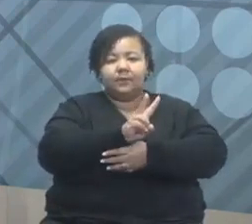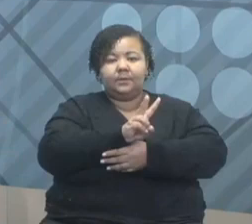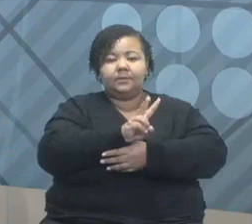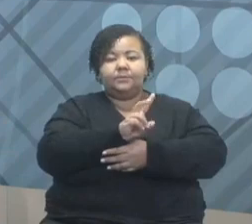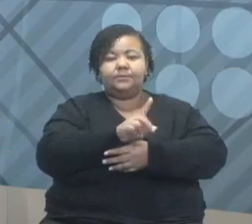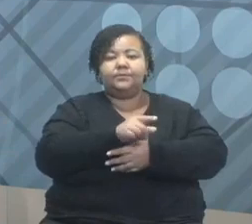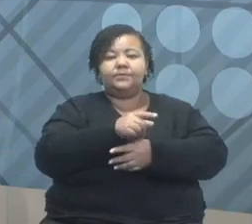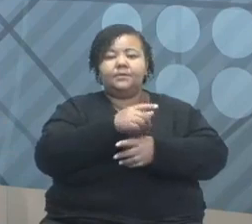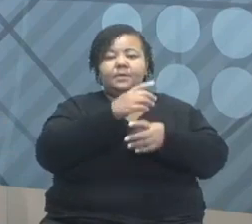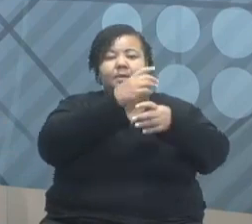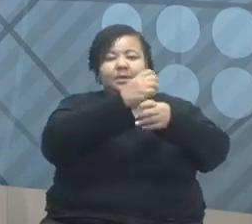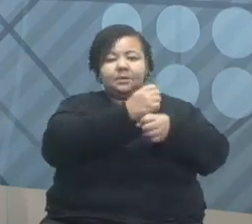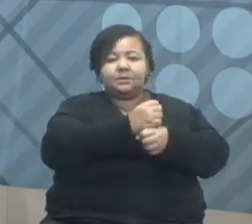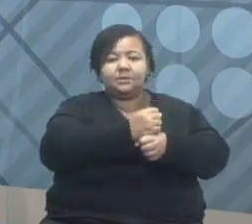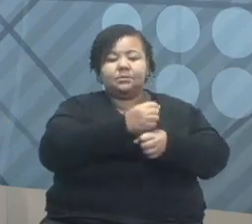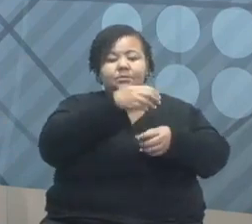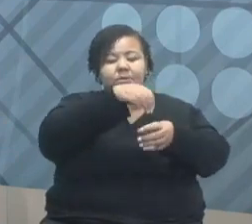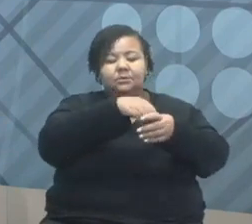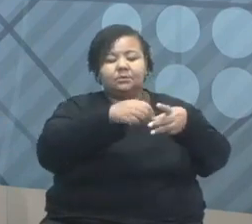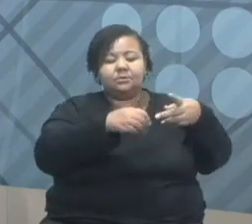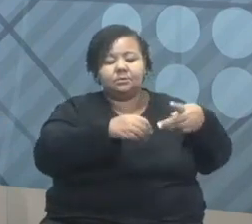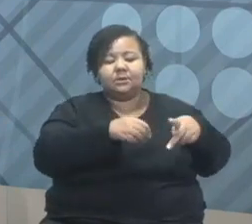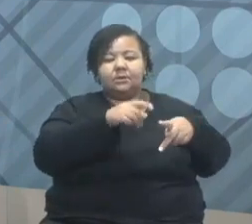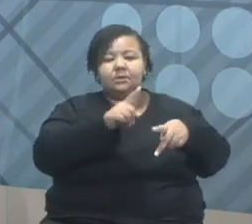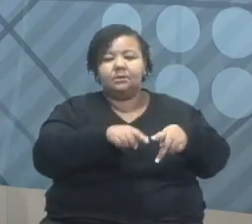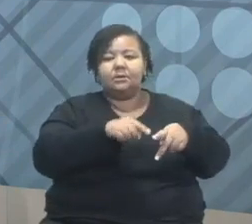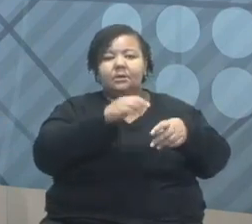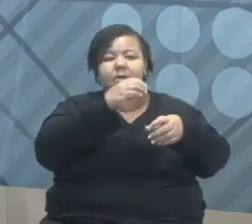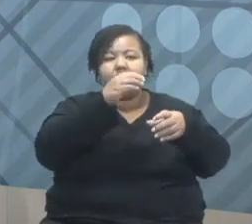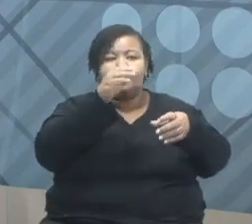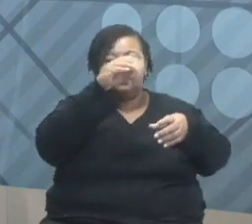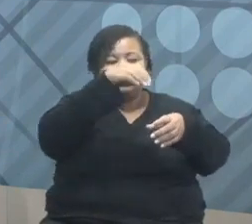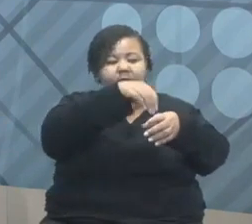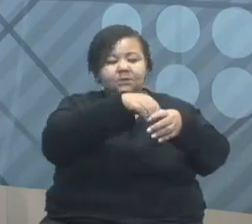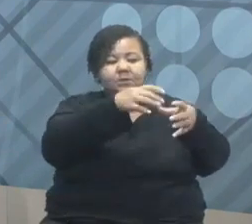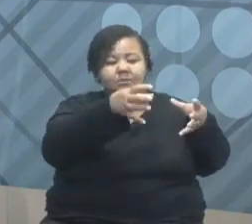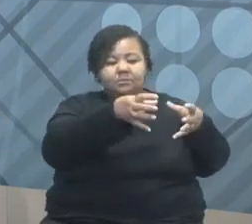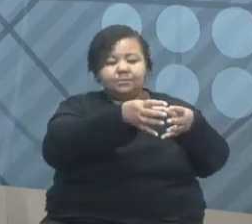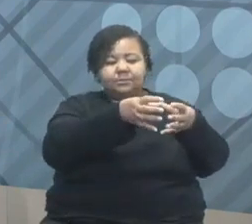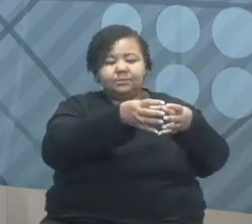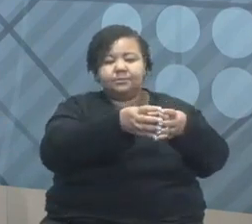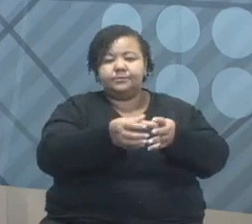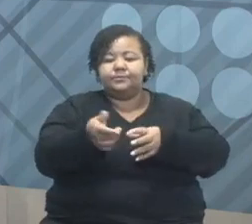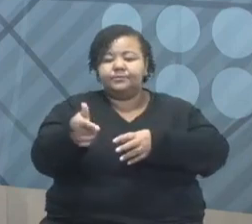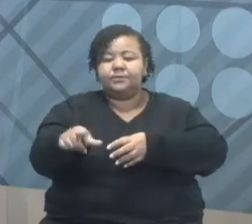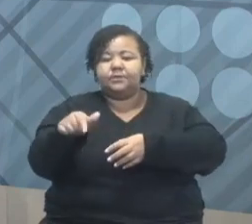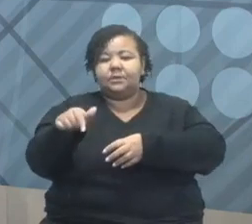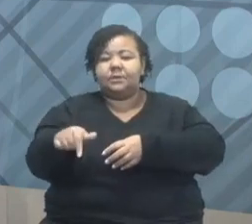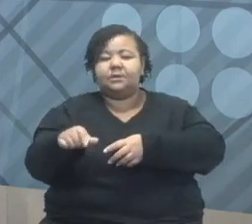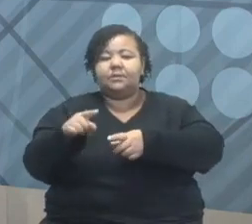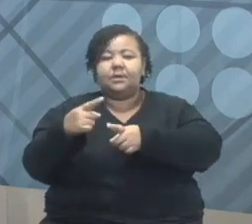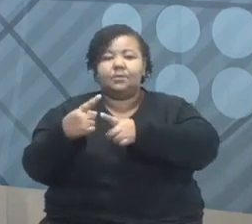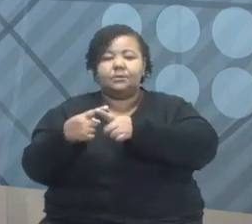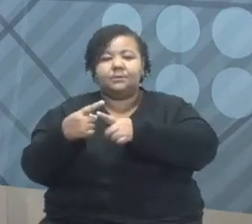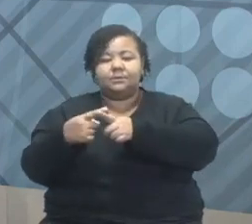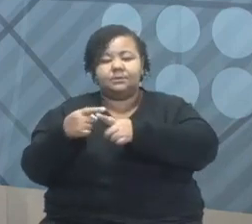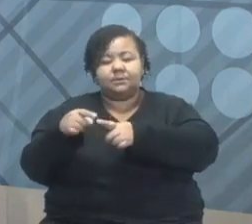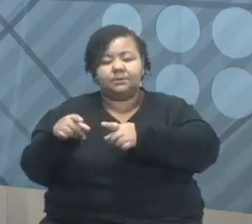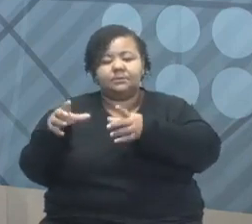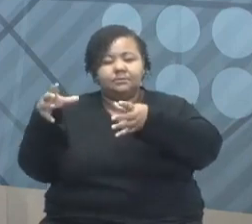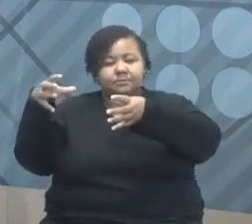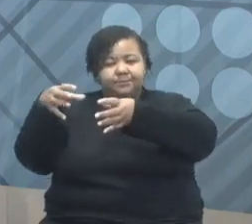a adição tem que estar no meu conjunto V. Então, ela é fechada com relação à adição. E ela também é fechada com relação à multiplicação por